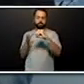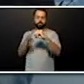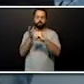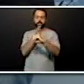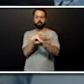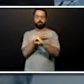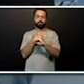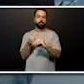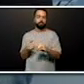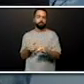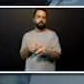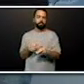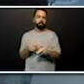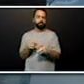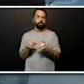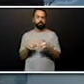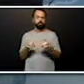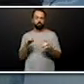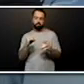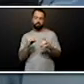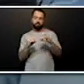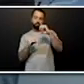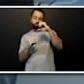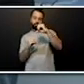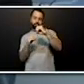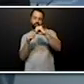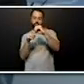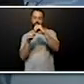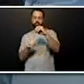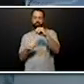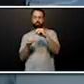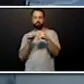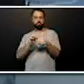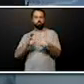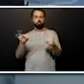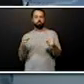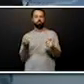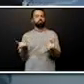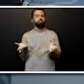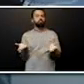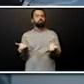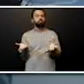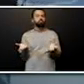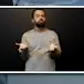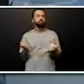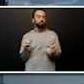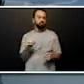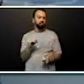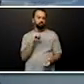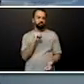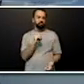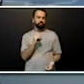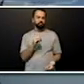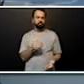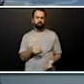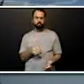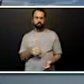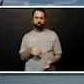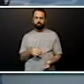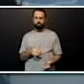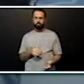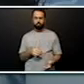Para eu chegar no 0, partindo do 0, eu não ando nada.